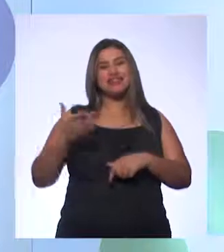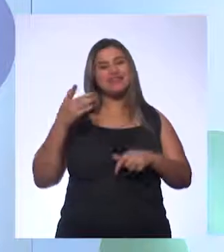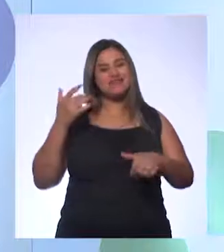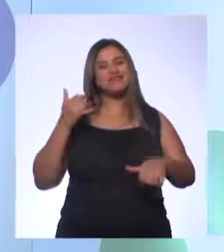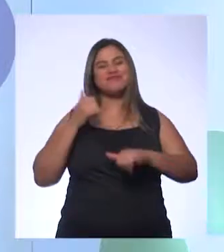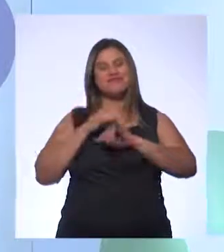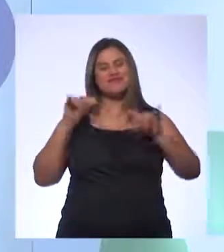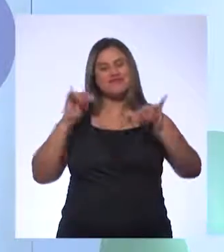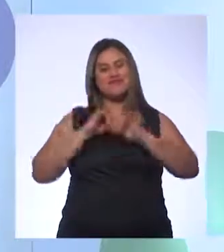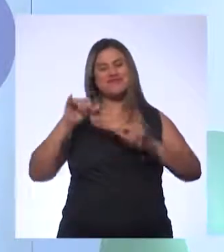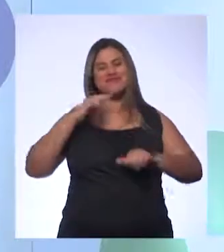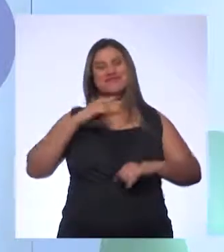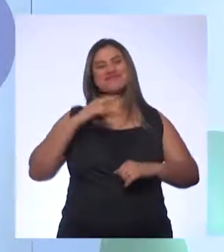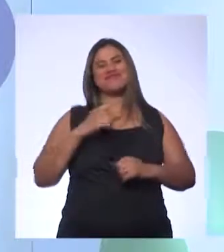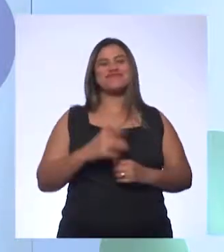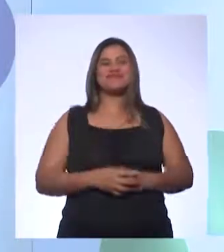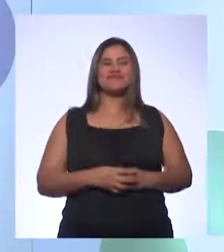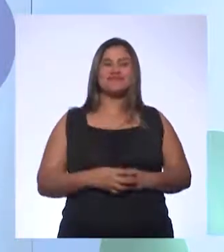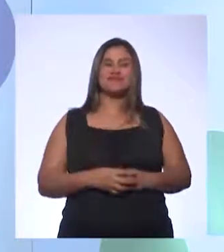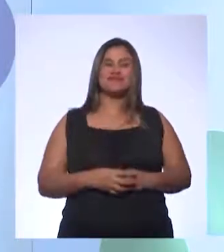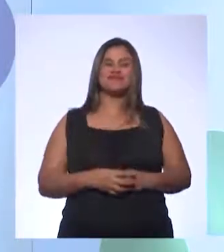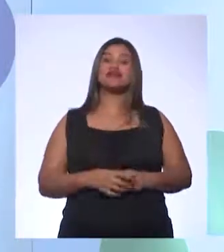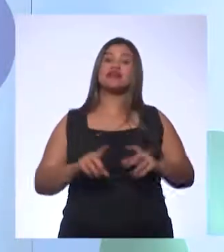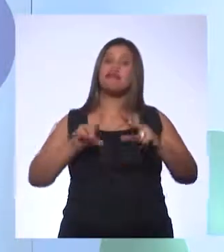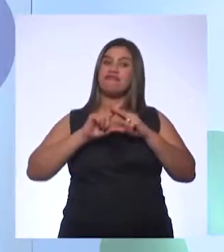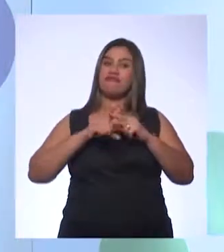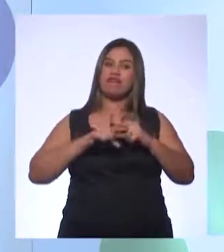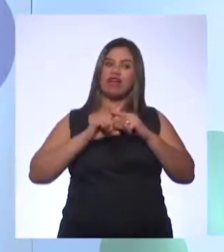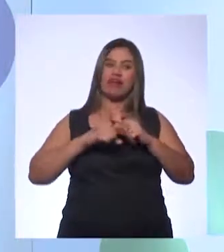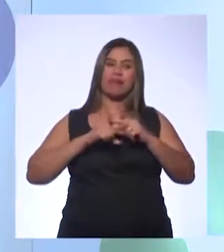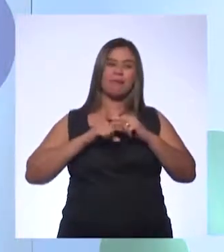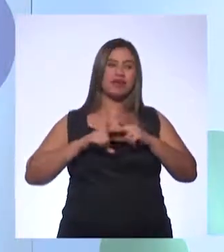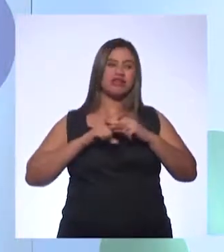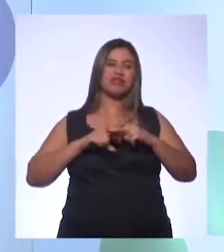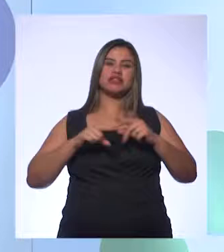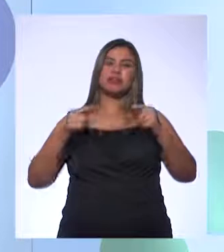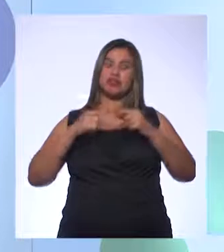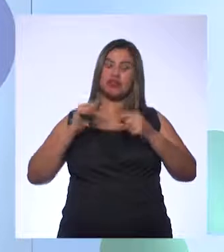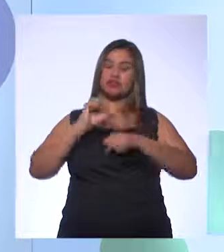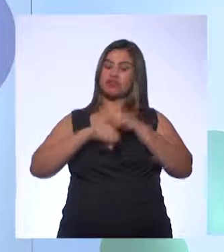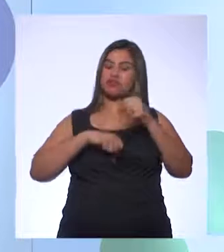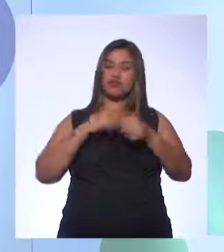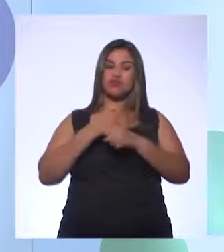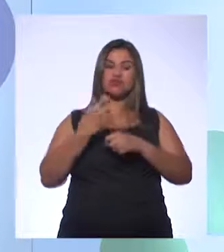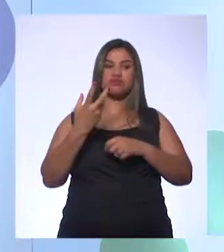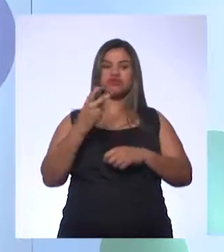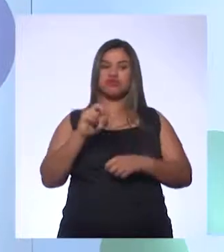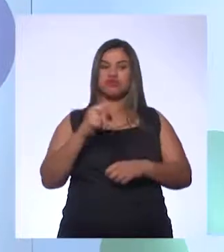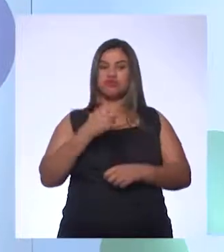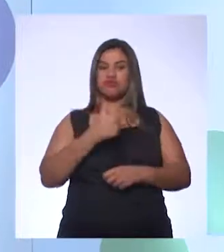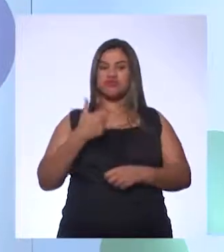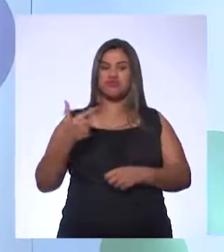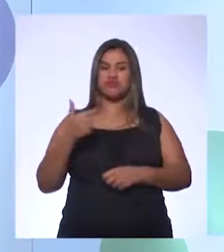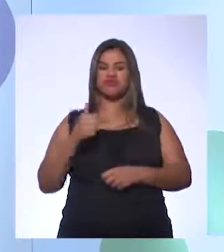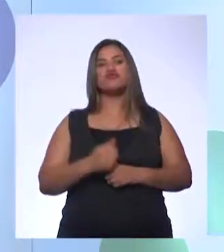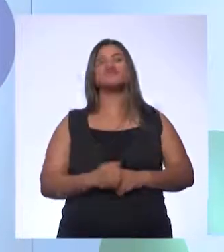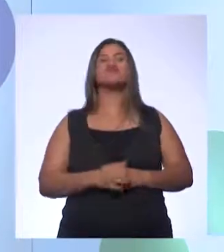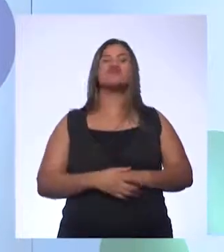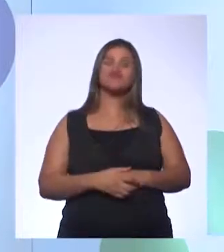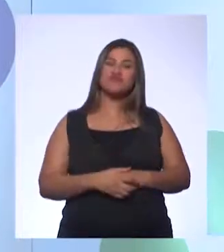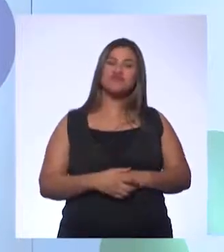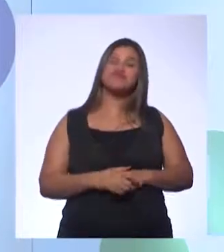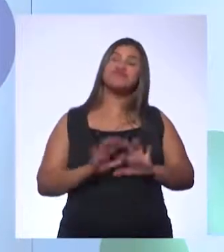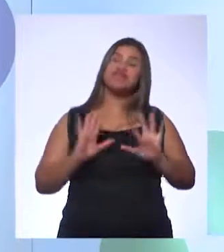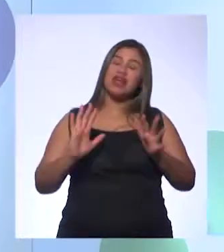vivo com a gente. Então, vai ser desta forma. E essa ferramenta vai funcionar ao longo do ano. Na verdade, no bem da verdade, nós